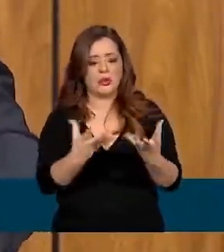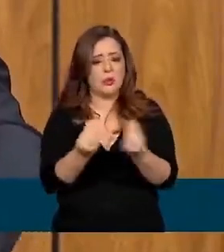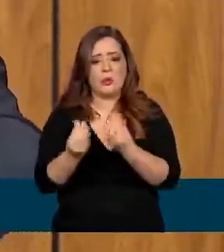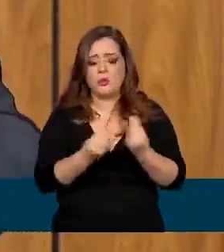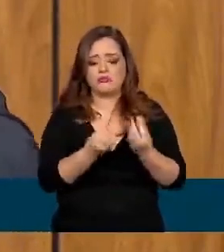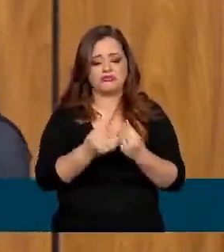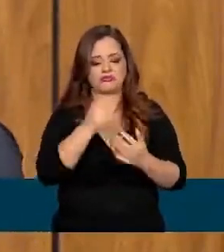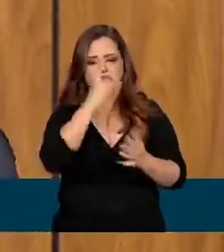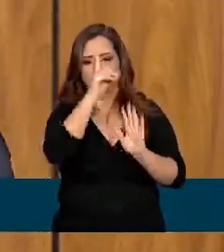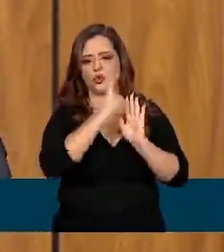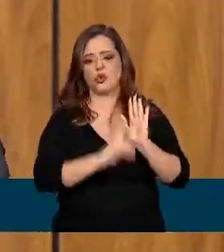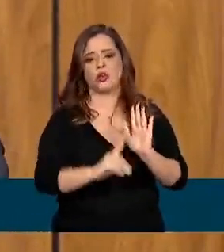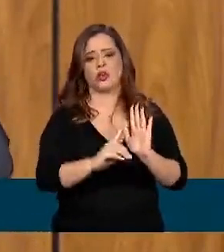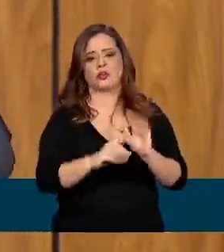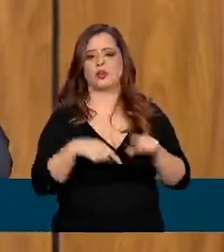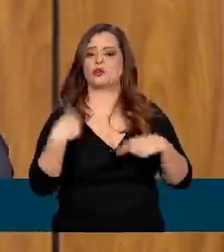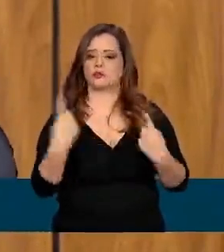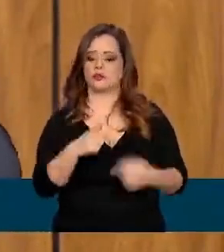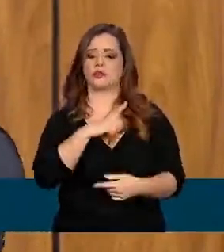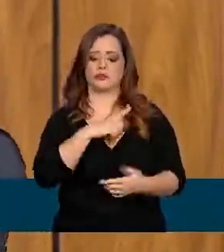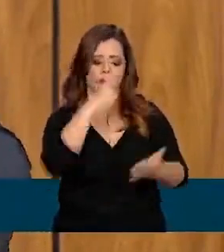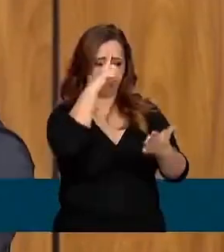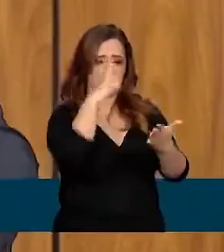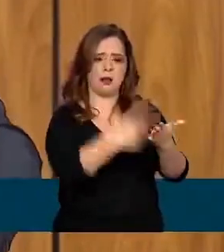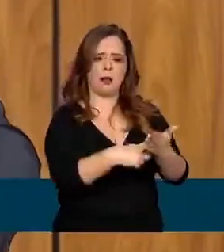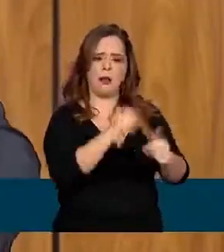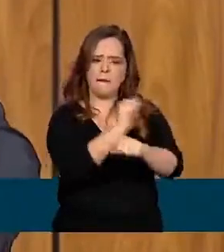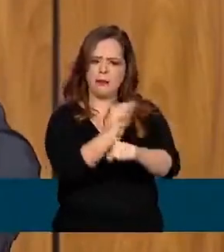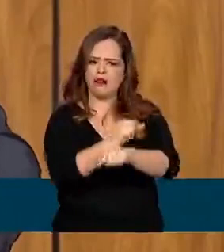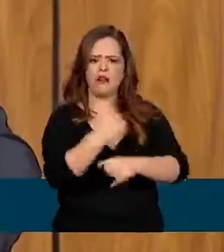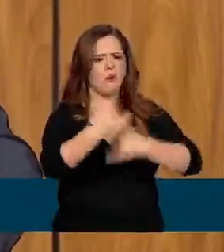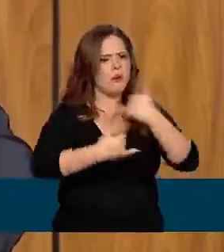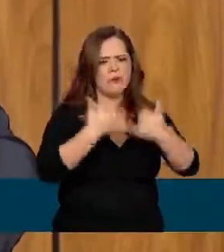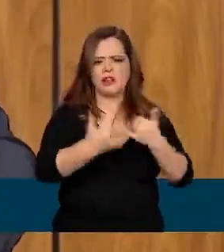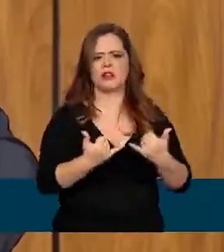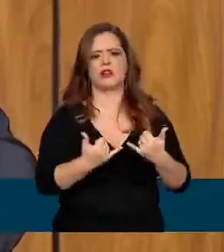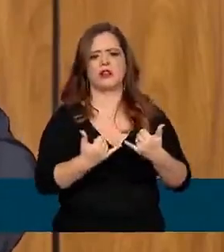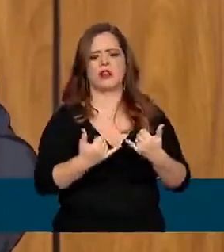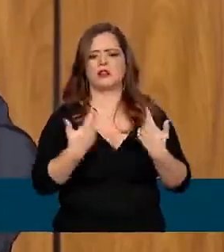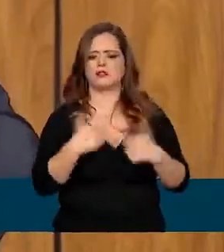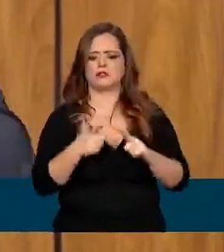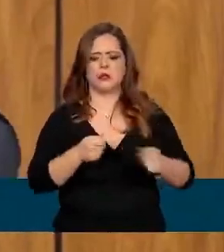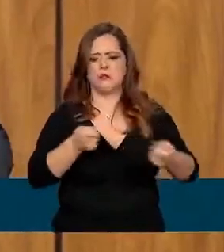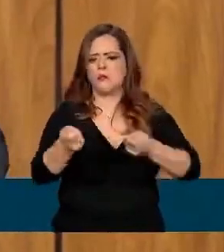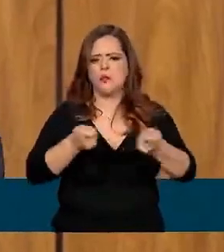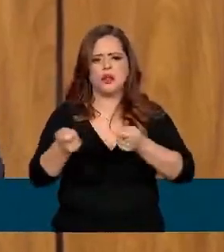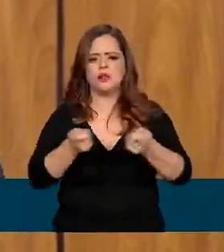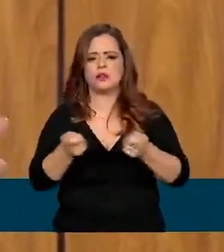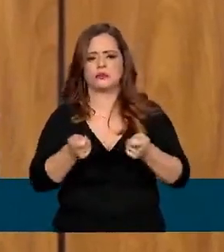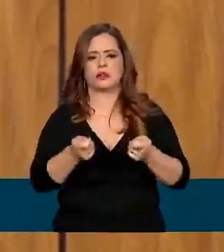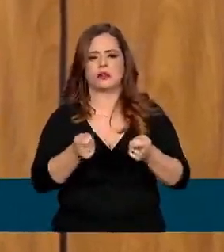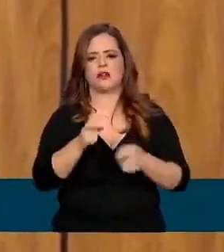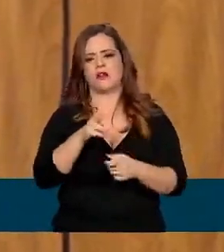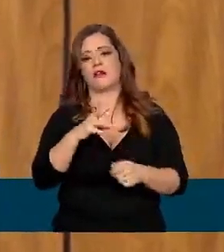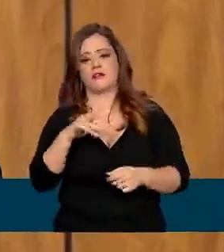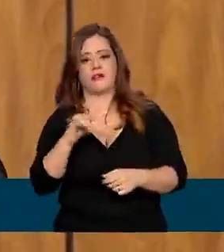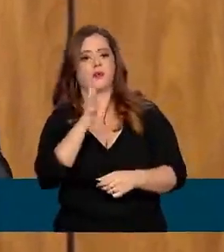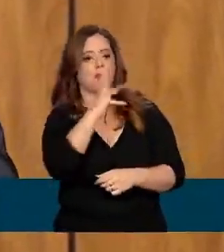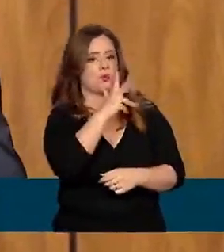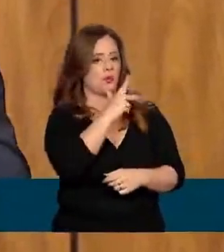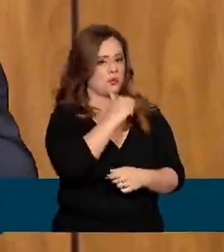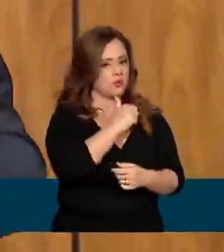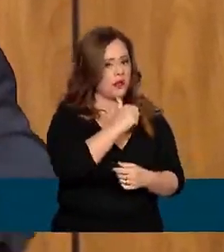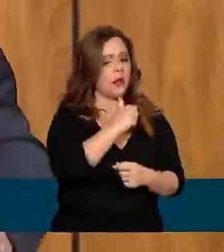então nós resolvemos tomar uma decisão parar com a brincadeira não terá mais garimpo aqui vai demorar um dia dois eu não sei